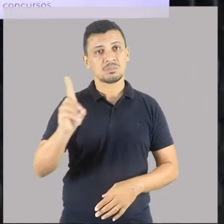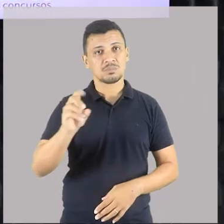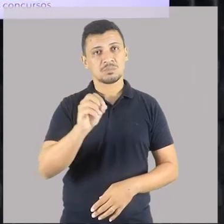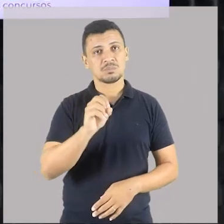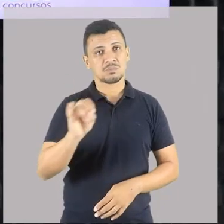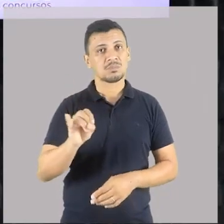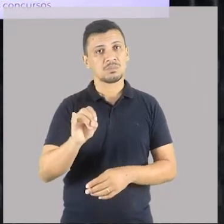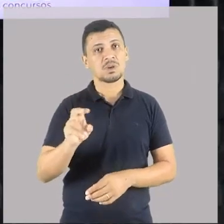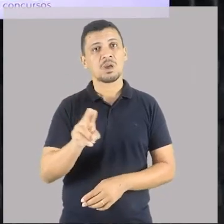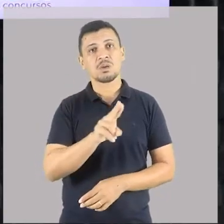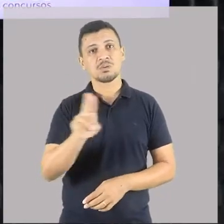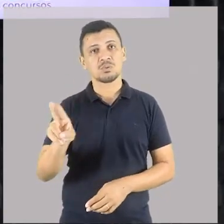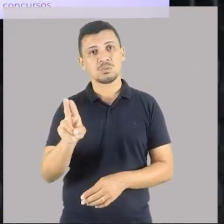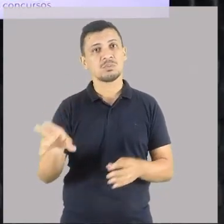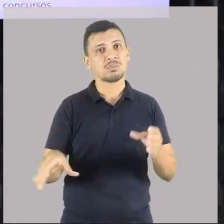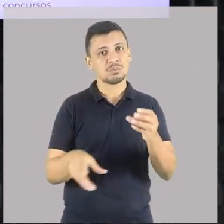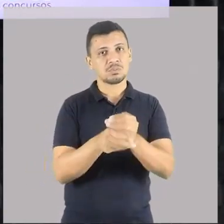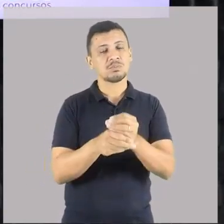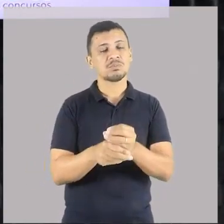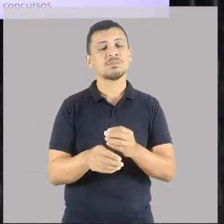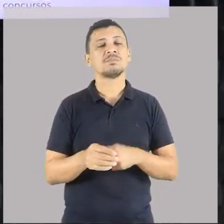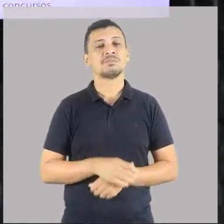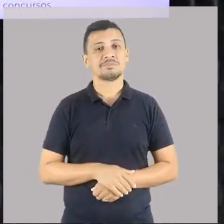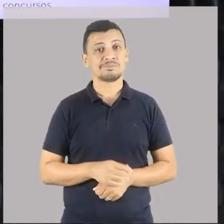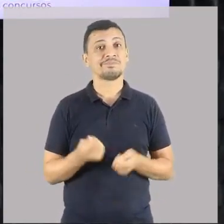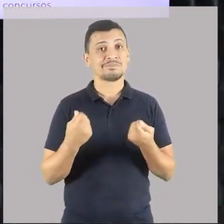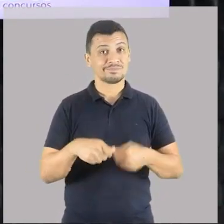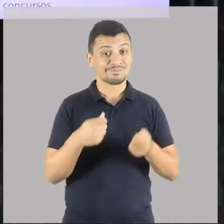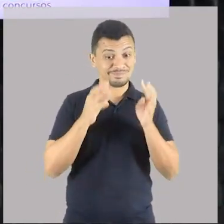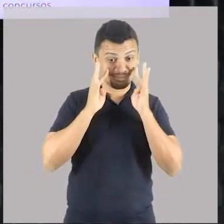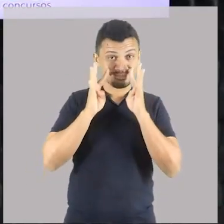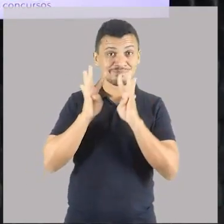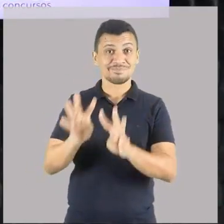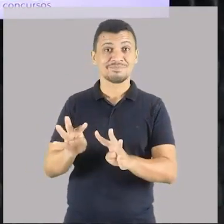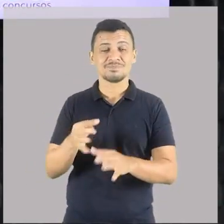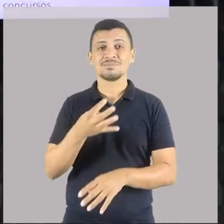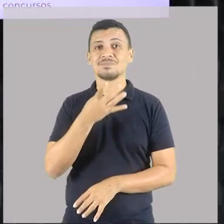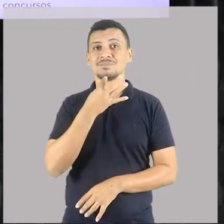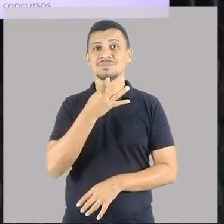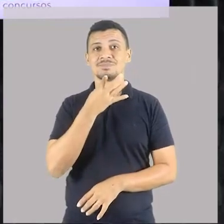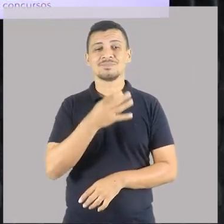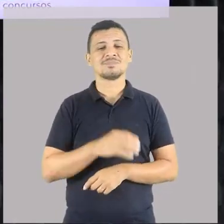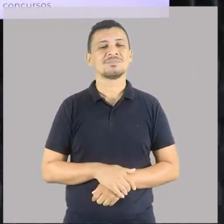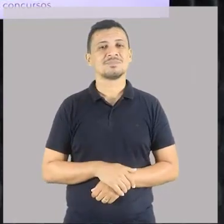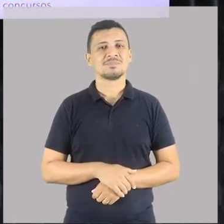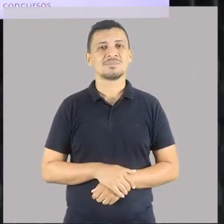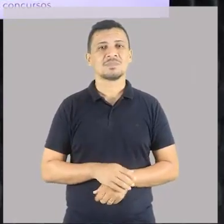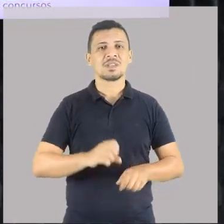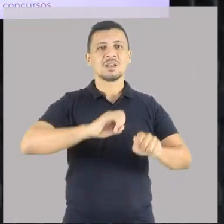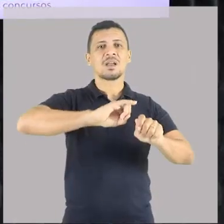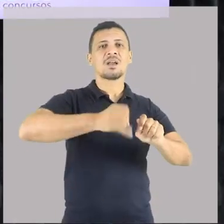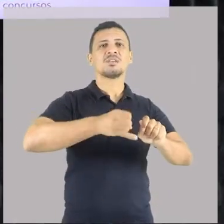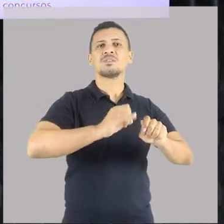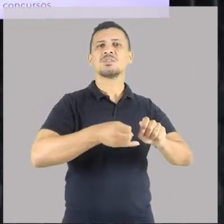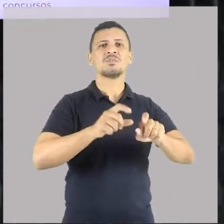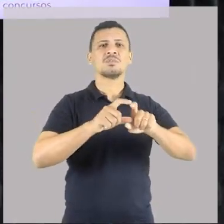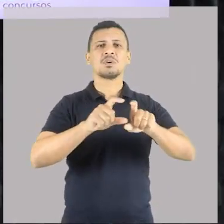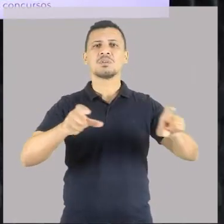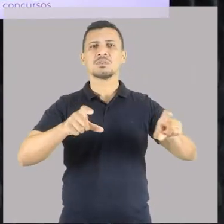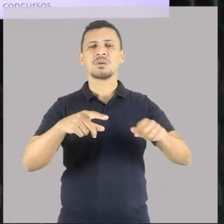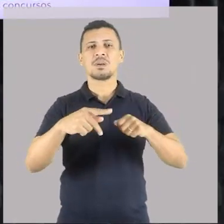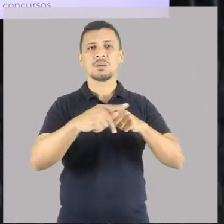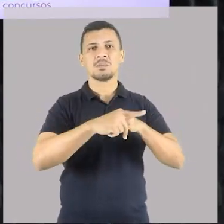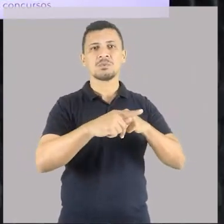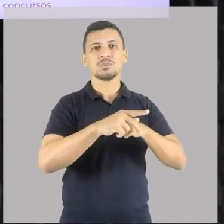certo? Complemento nominal. Então, é bom que vocês atentem para esse reconhecimento. As orações adjetivas, presença do